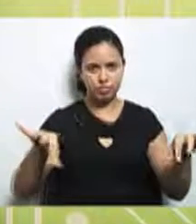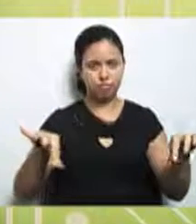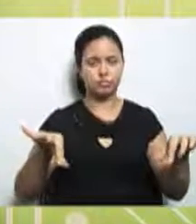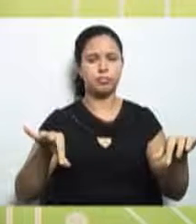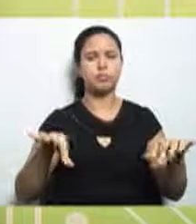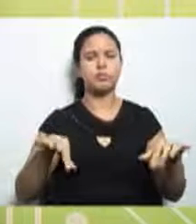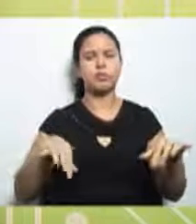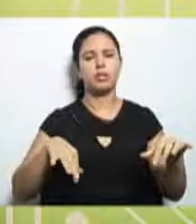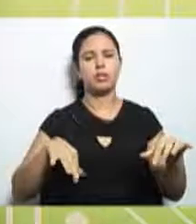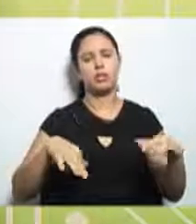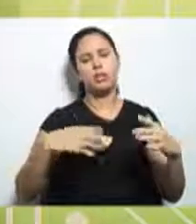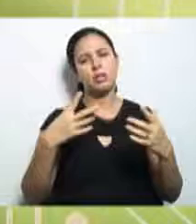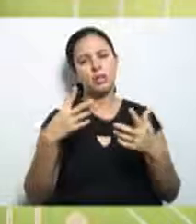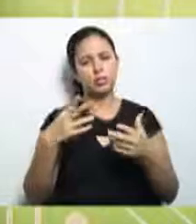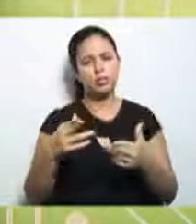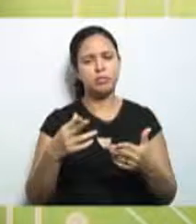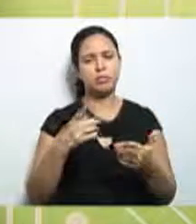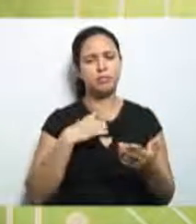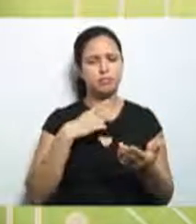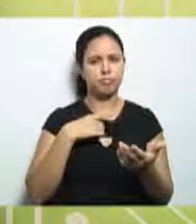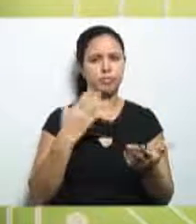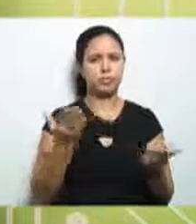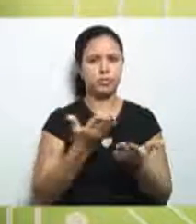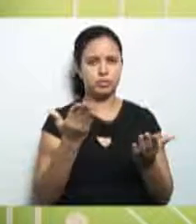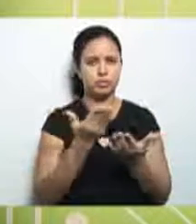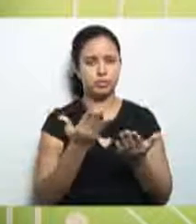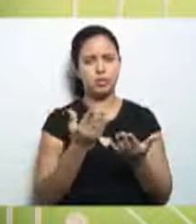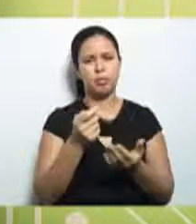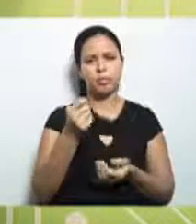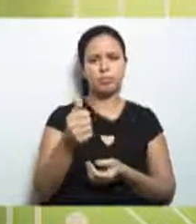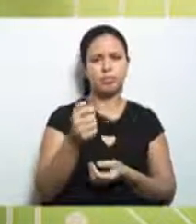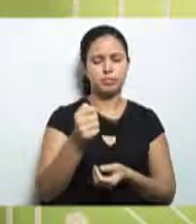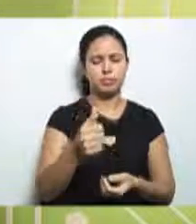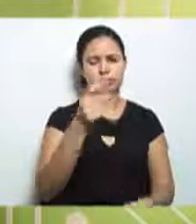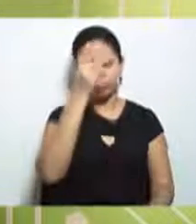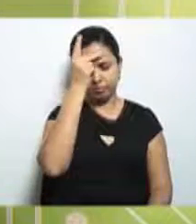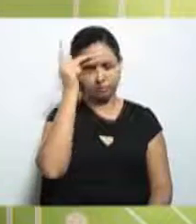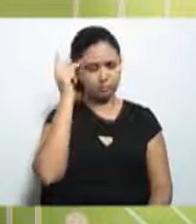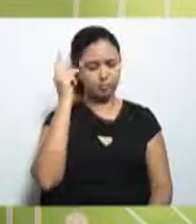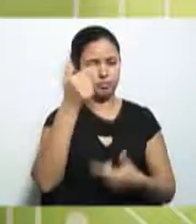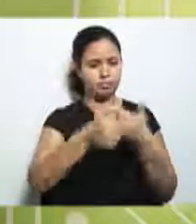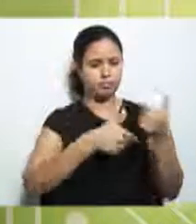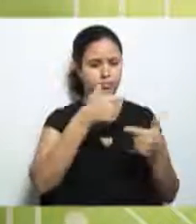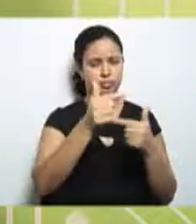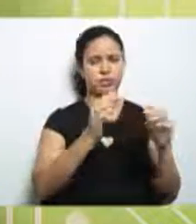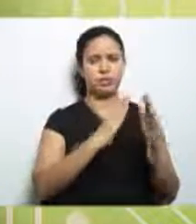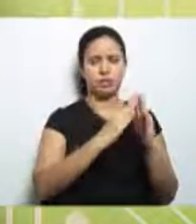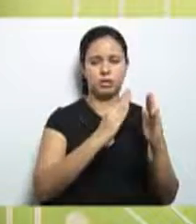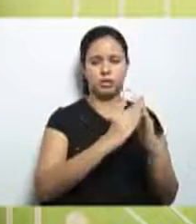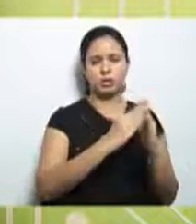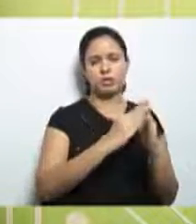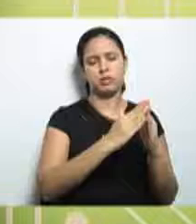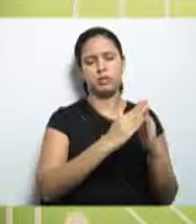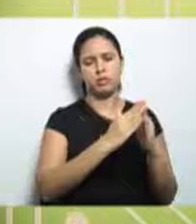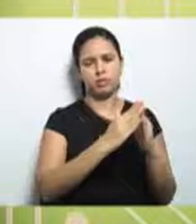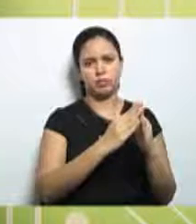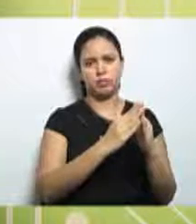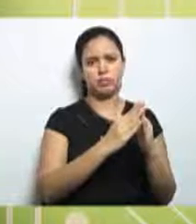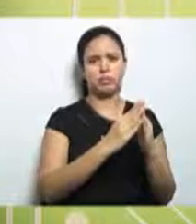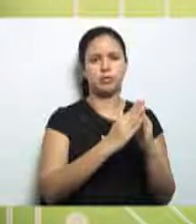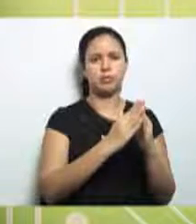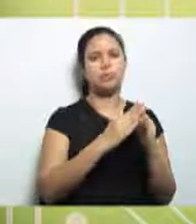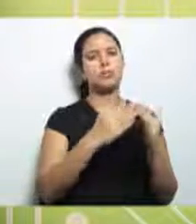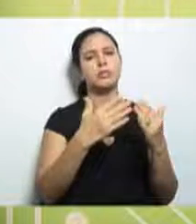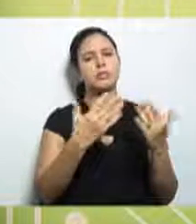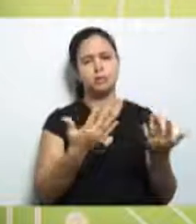que a gente tem hoje. Poucas pessoas trabalham na sua casa ou trabalham no seu quintal, mas a população rural,